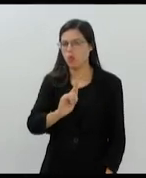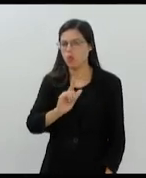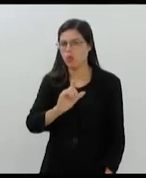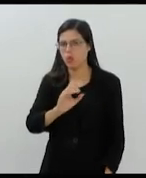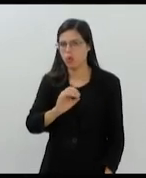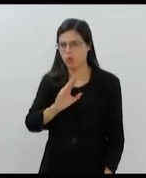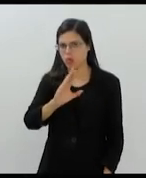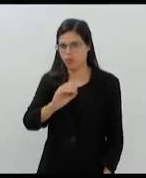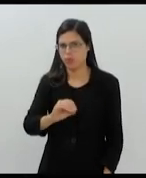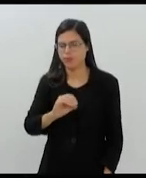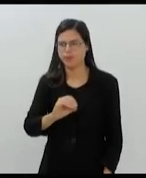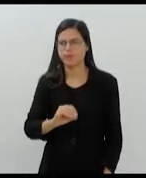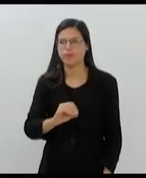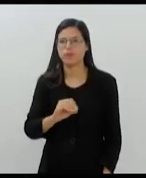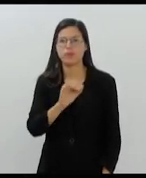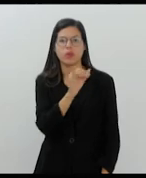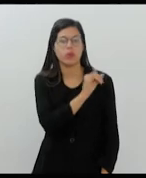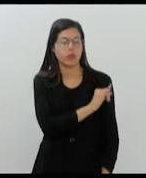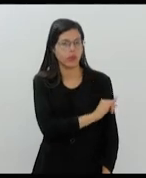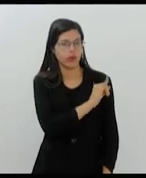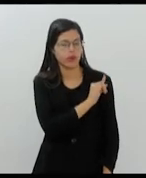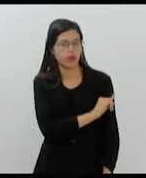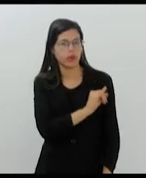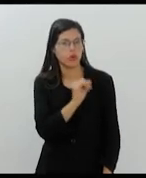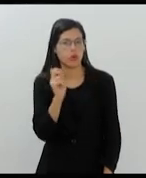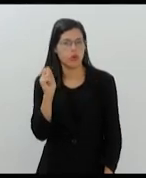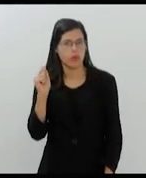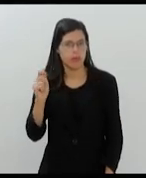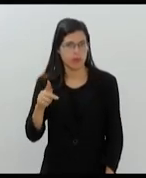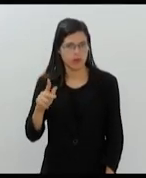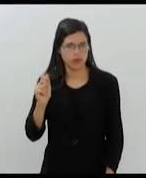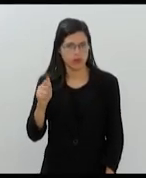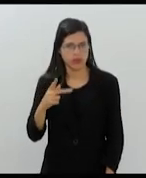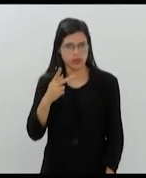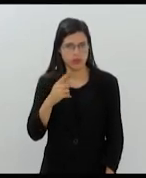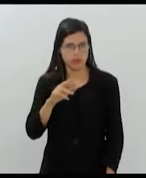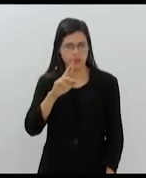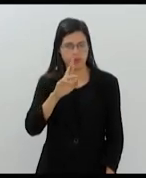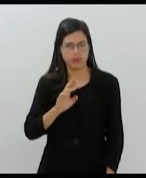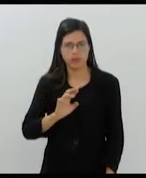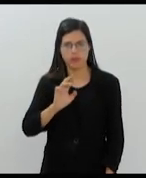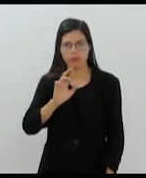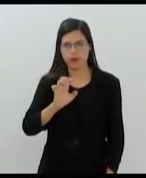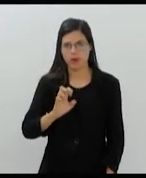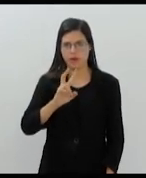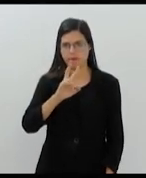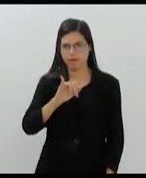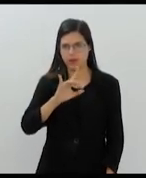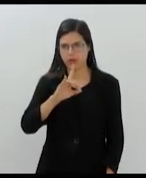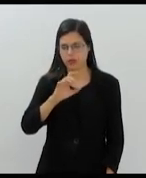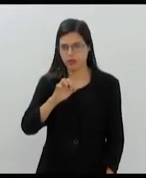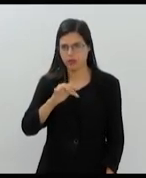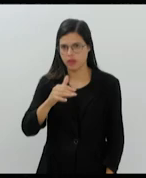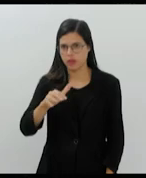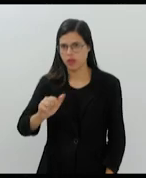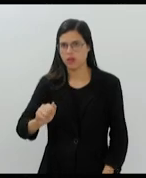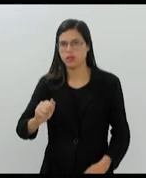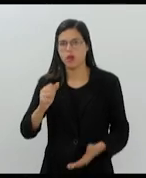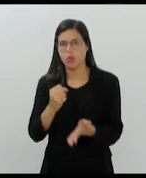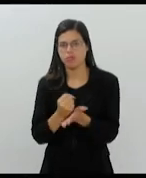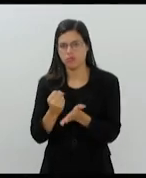que o Rio Previdência teria contratado junto ao Banco